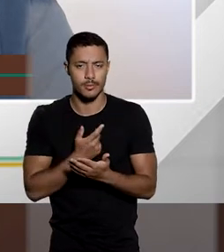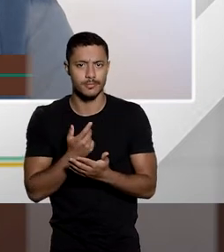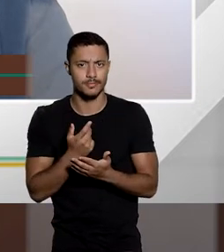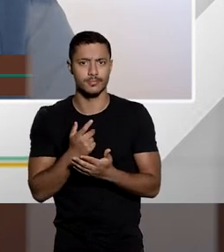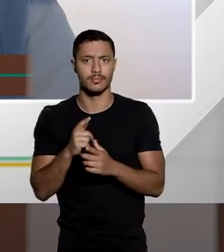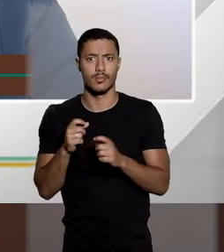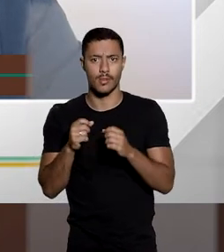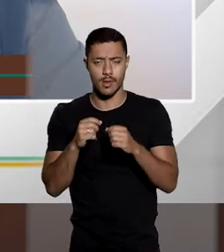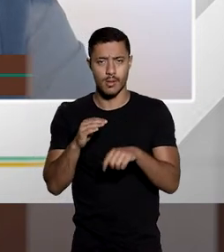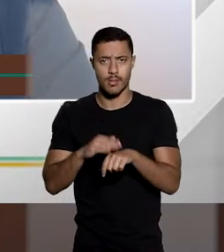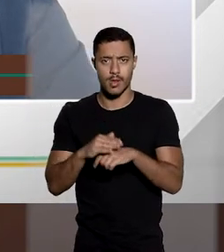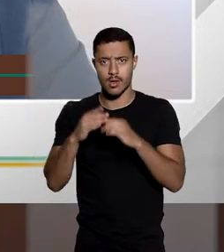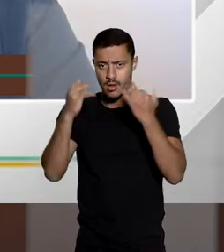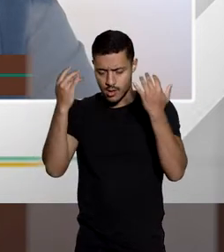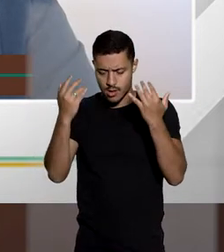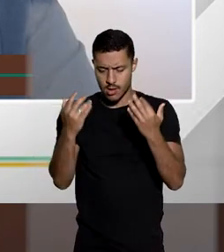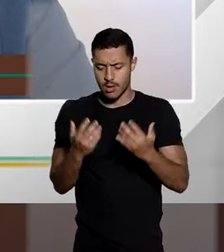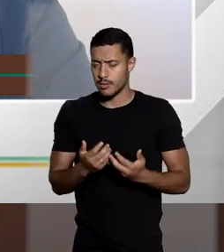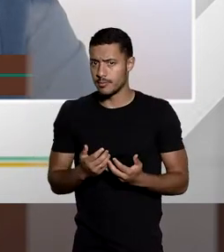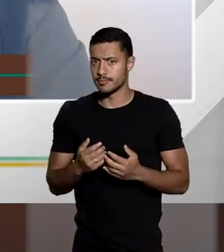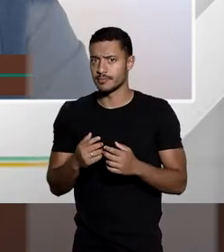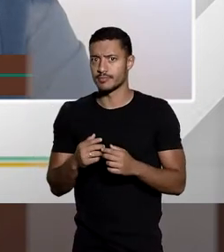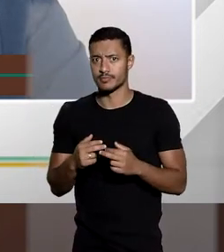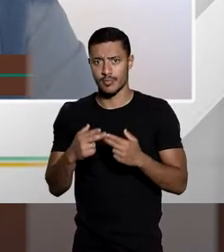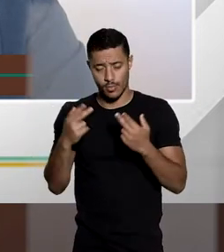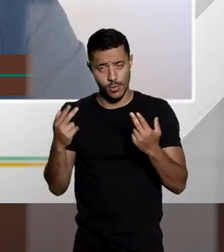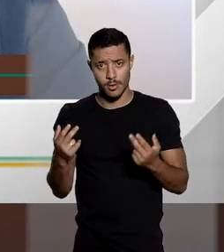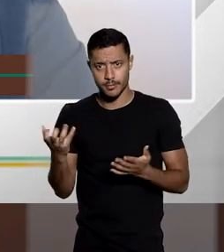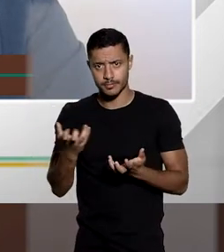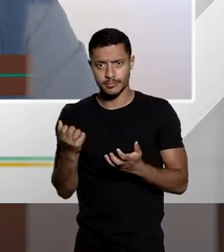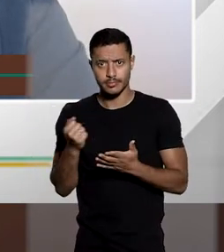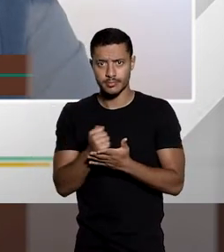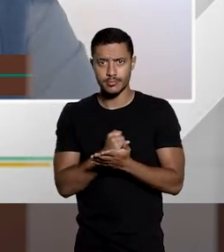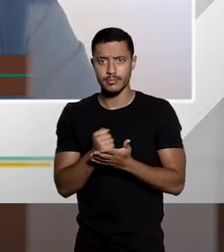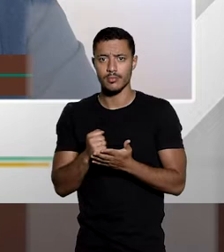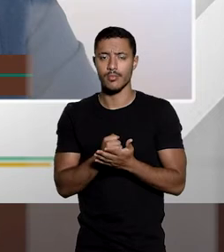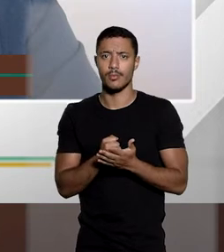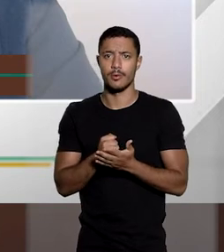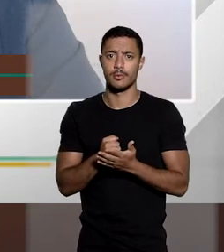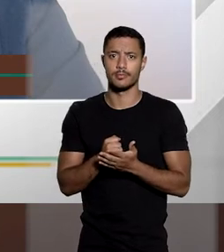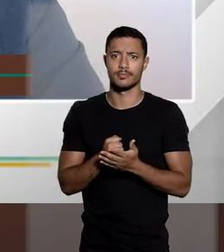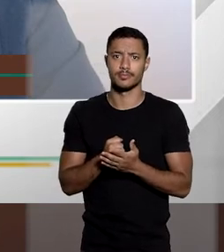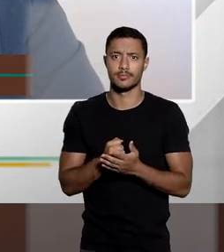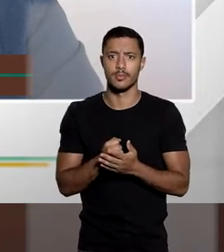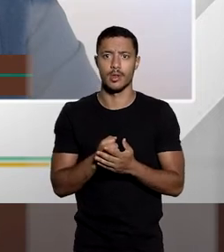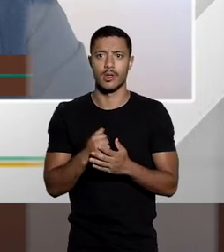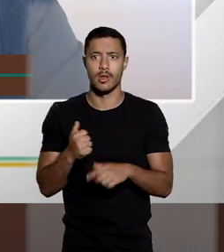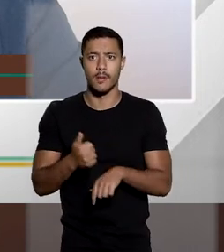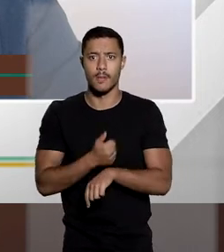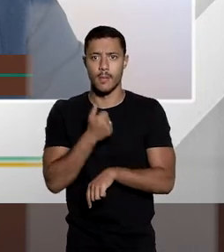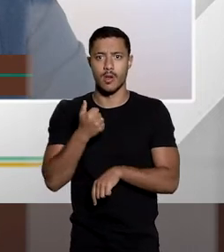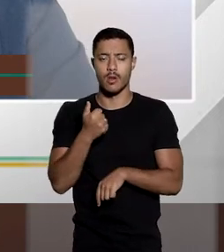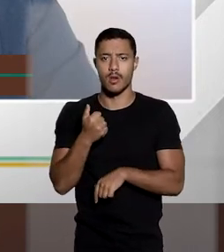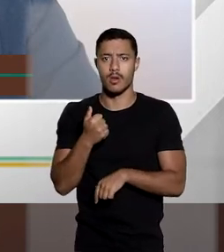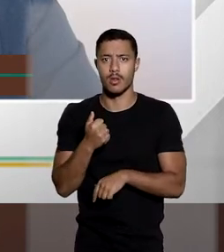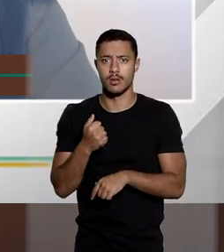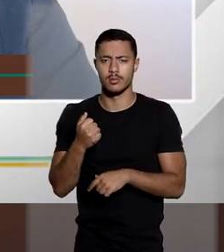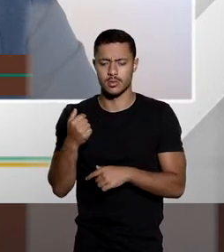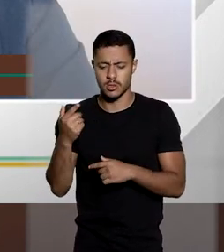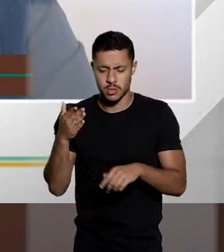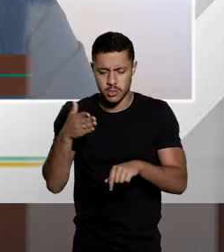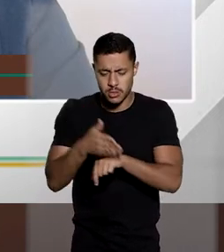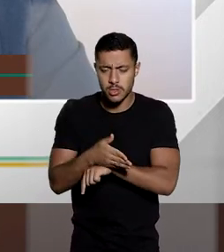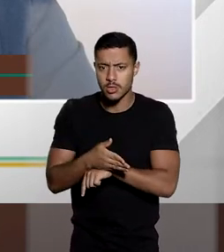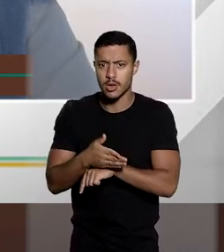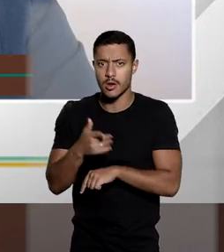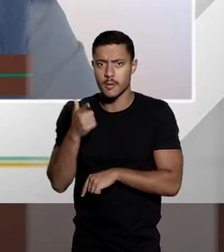maior transparência, para garantir a todos os que queiram contratar com o poder público essa oportunidade de disputar